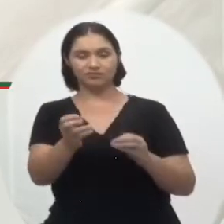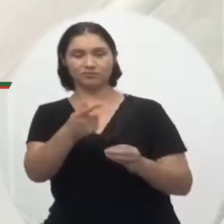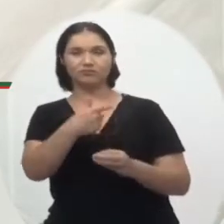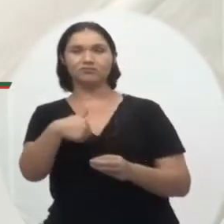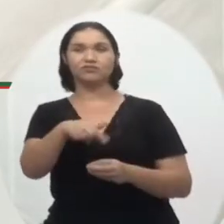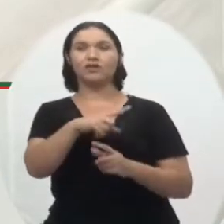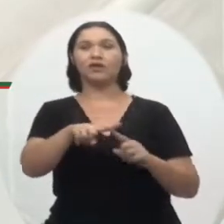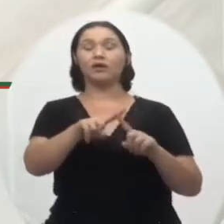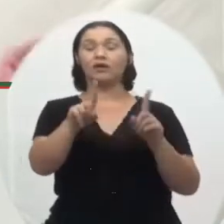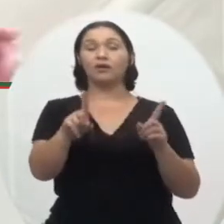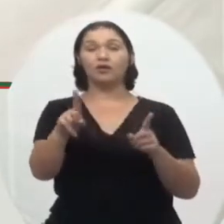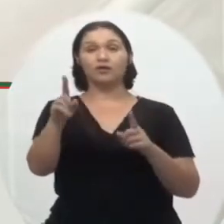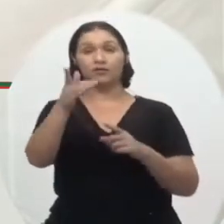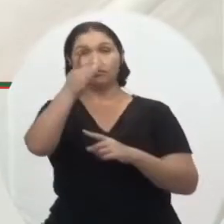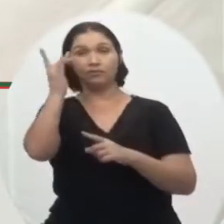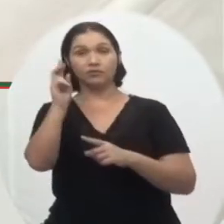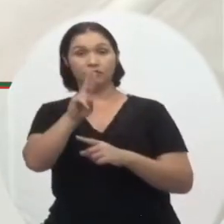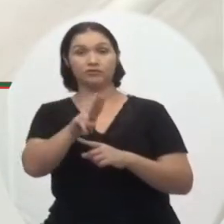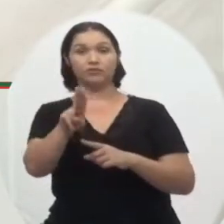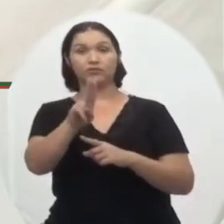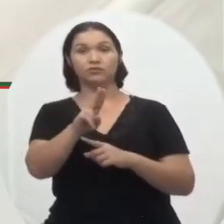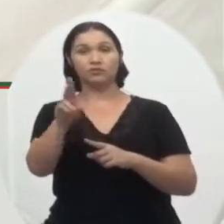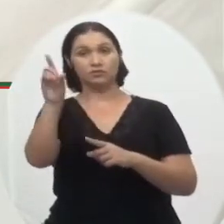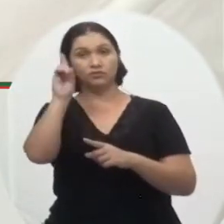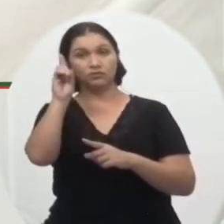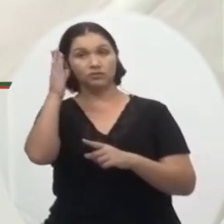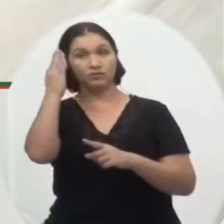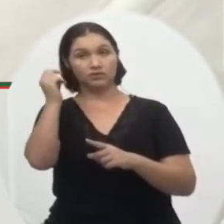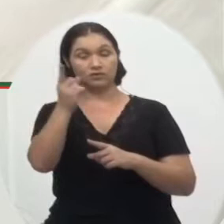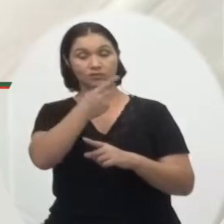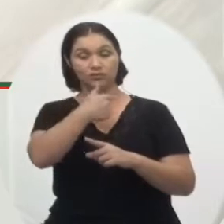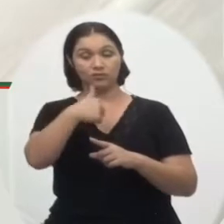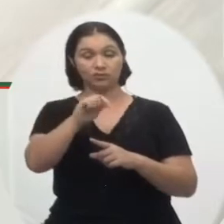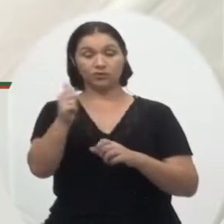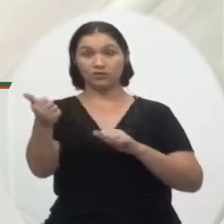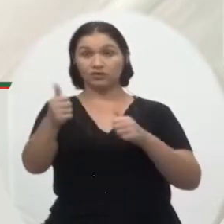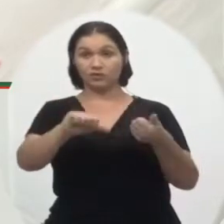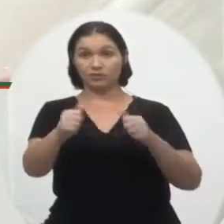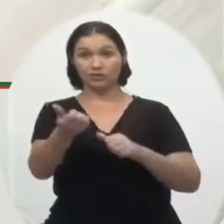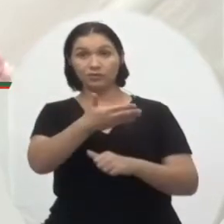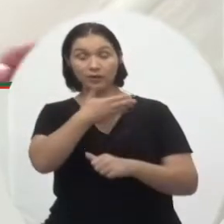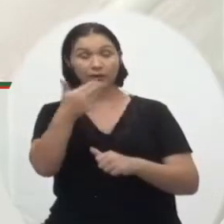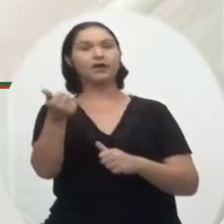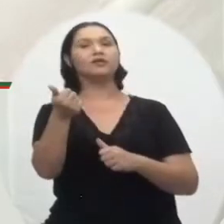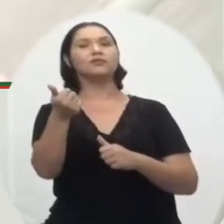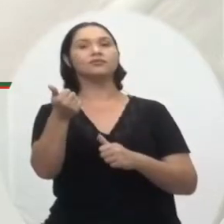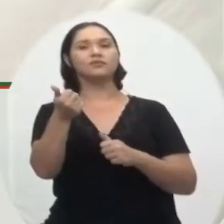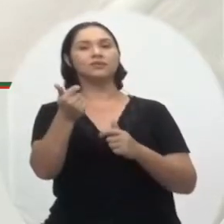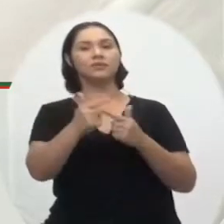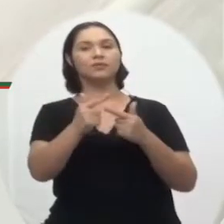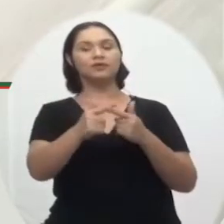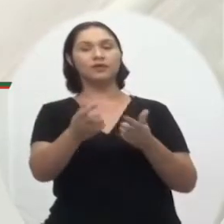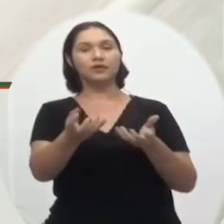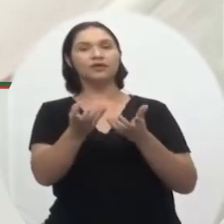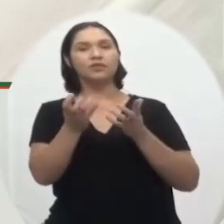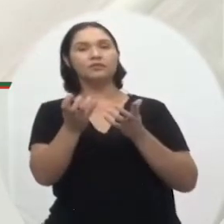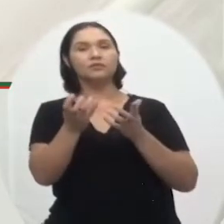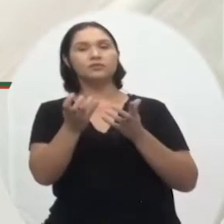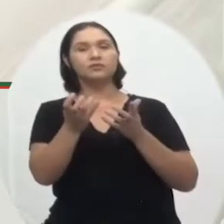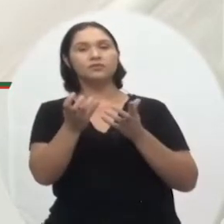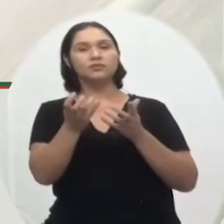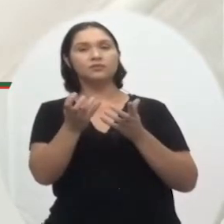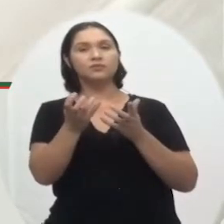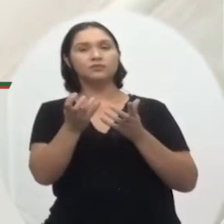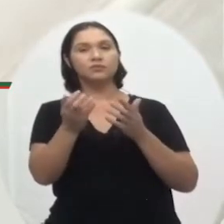dia já sabe que nós recuperamos boa parte da qualidade operacional e nos comparando novamente a índices internacionais, como sempre